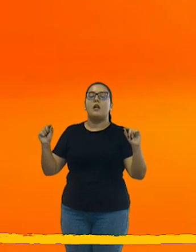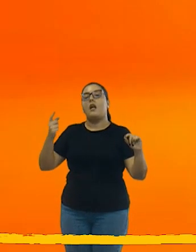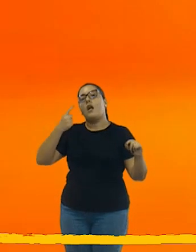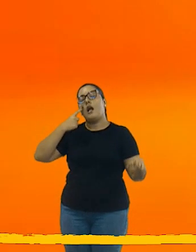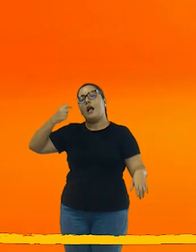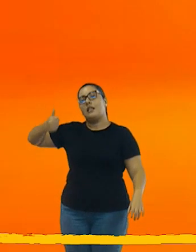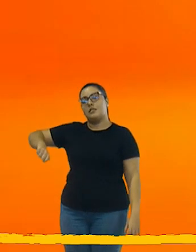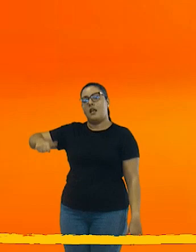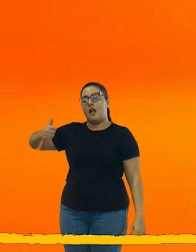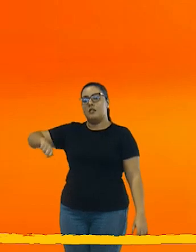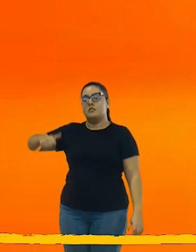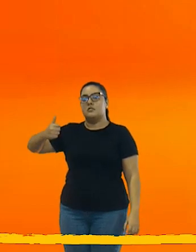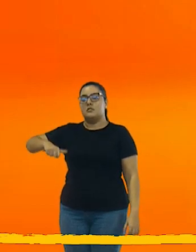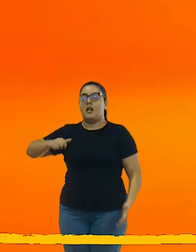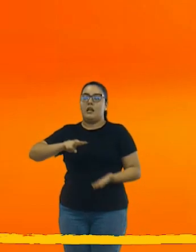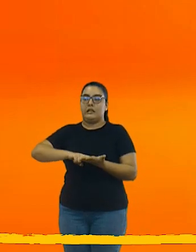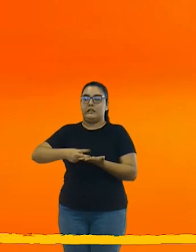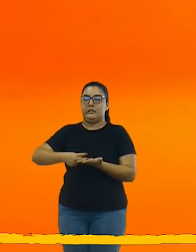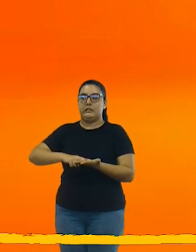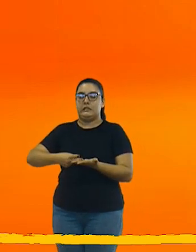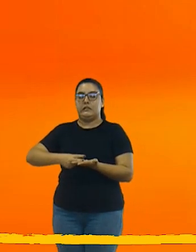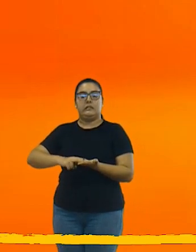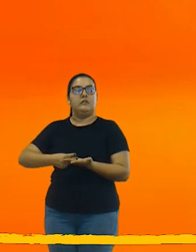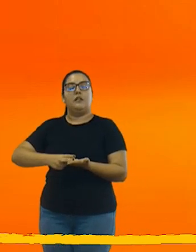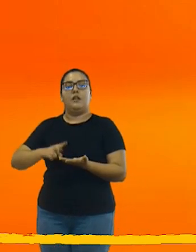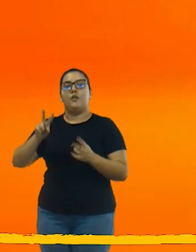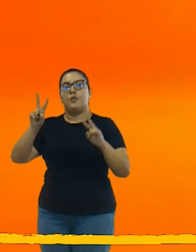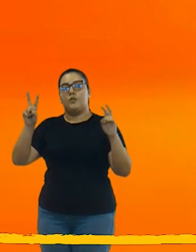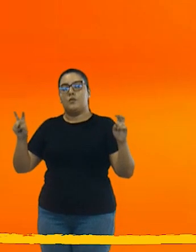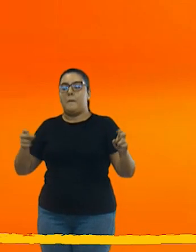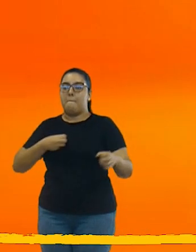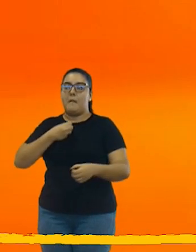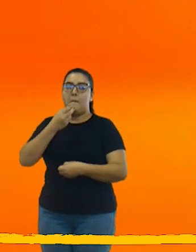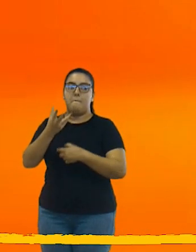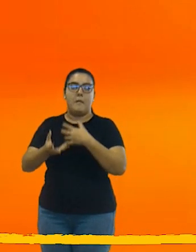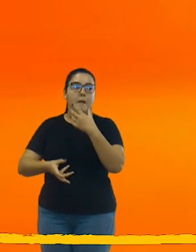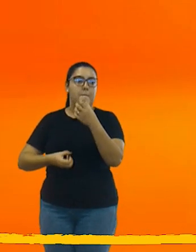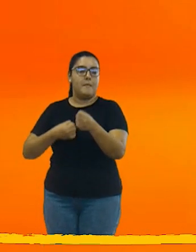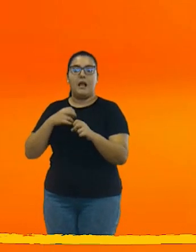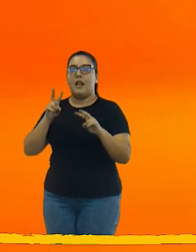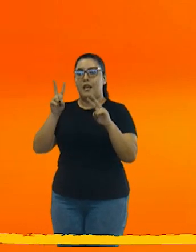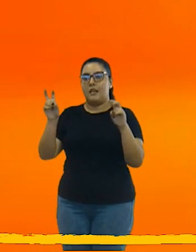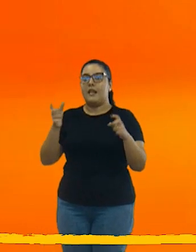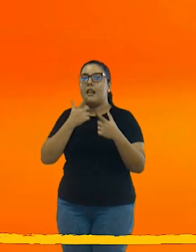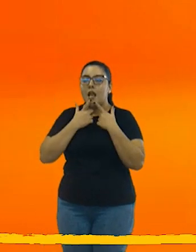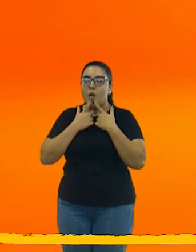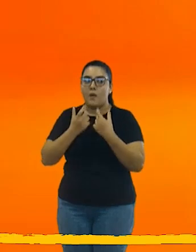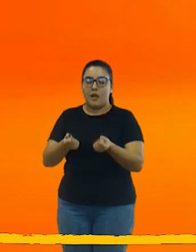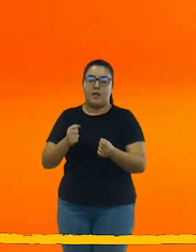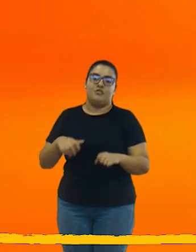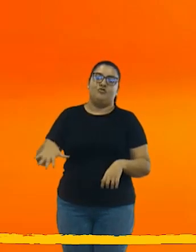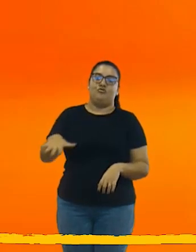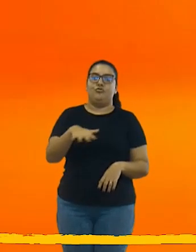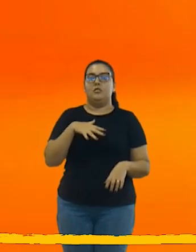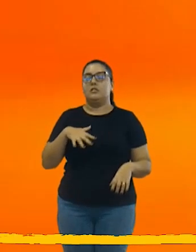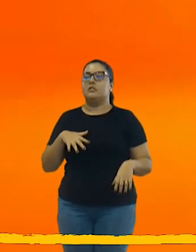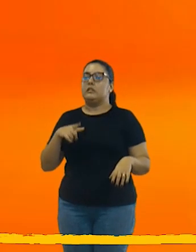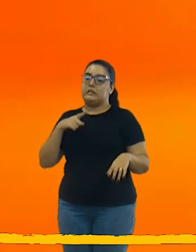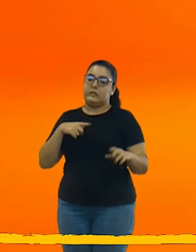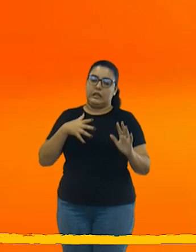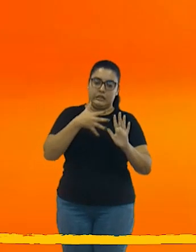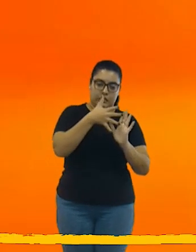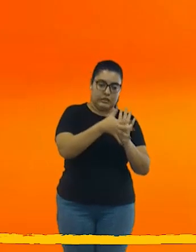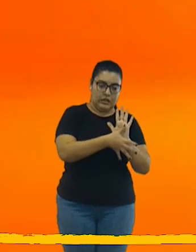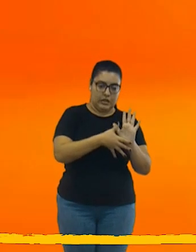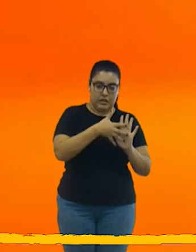analisar, interpretar e aplicar recursos expressivos das linguagens, relacionando